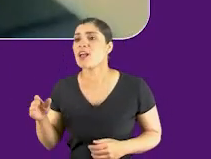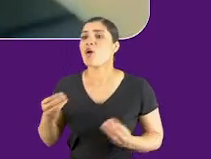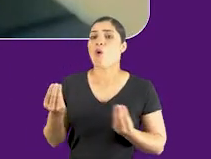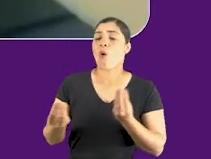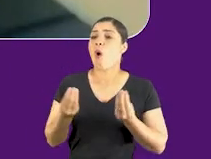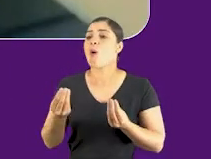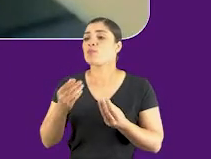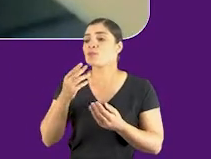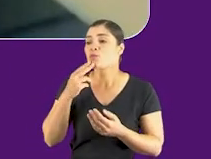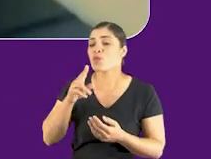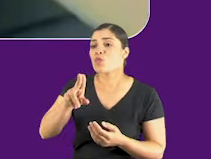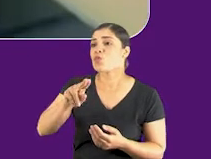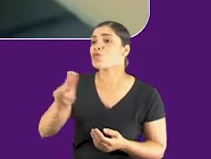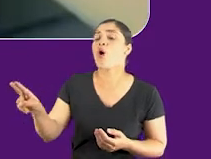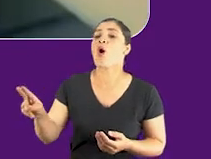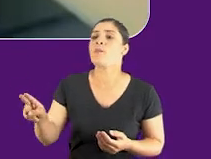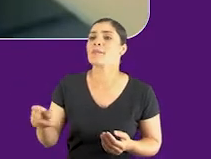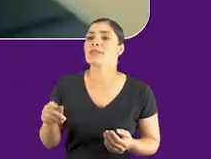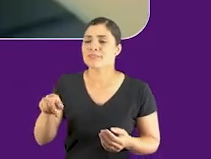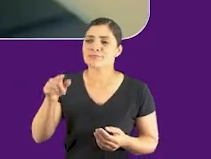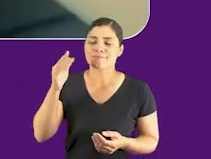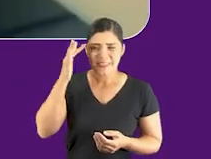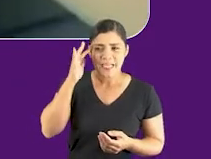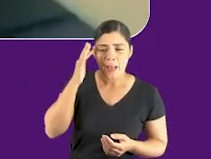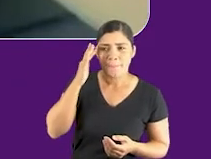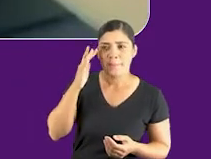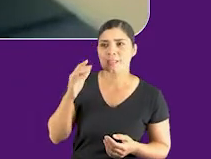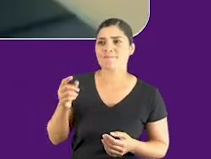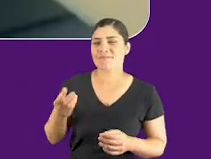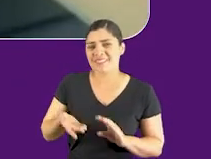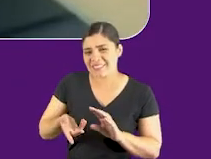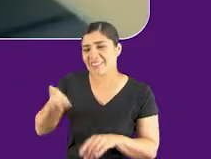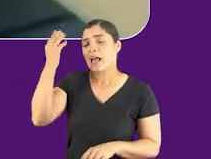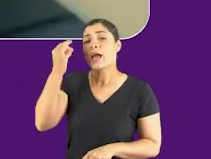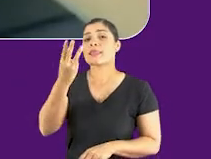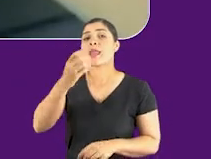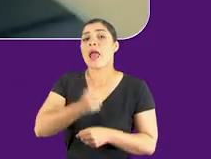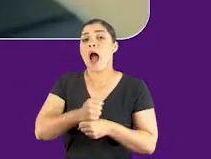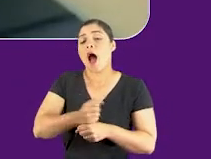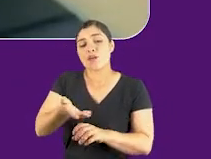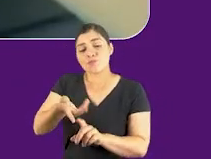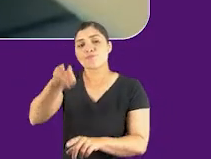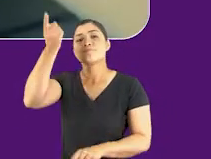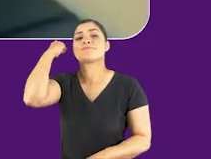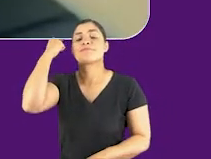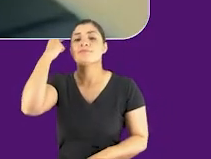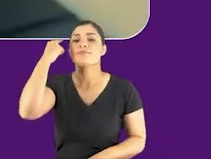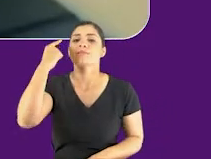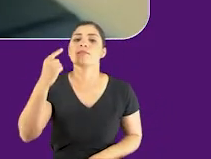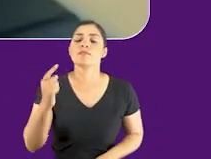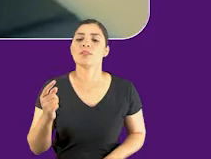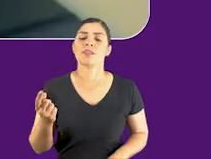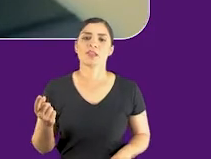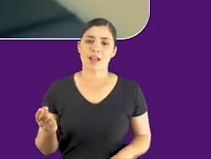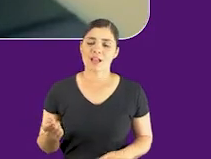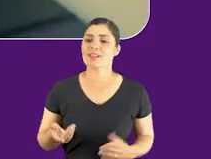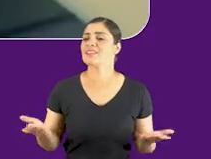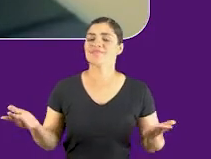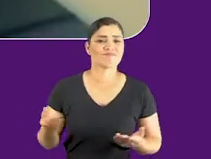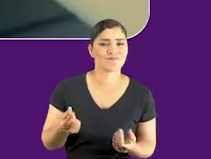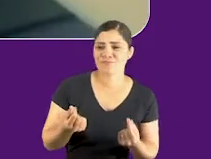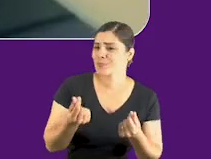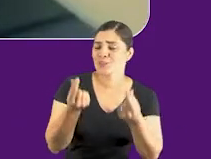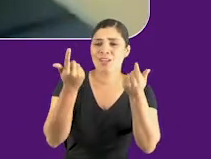como se chamaria a unidade isso foi há três anos atrás quando eu não sei falar de transformação digital e tudo então eu falei não é e